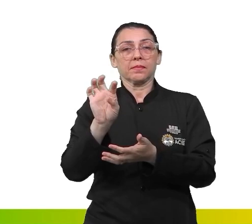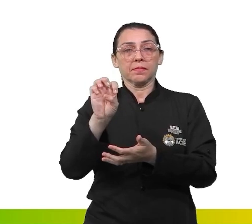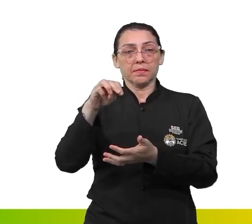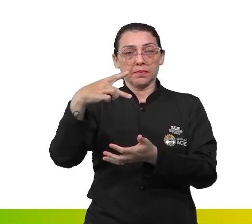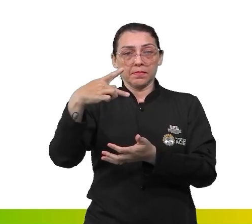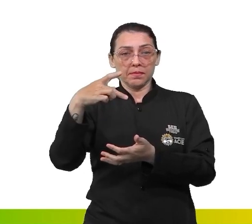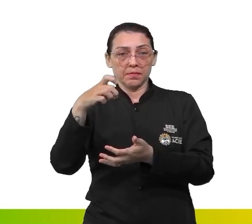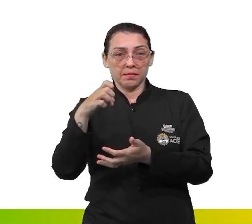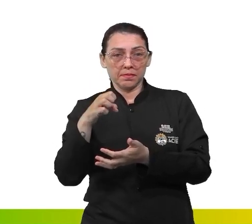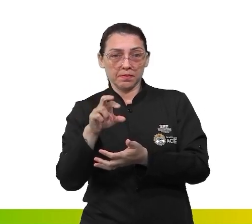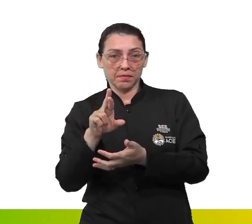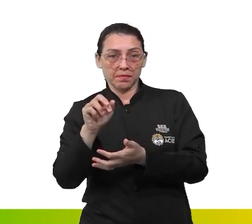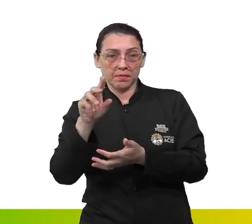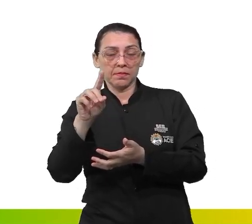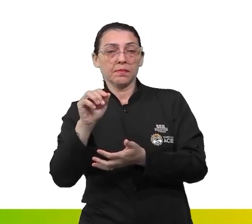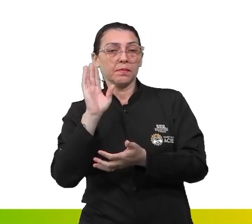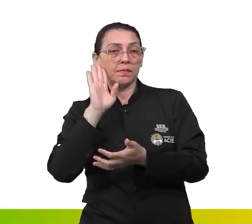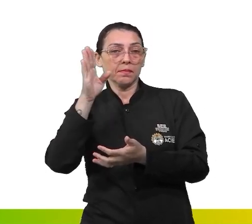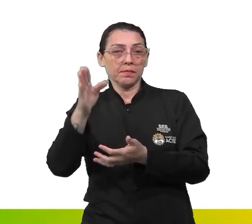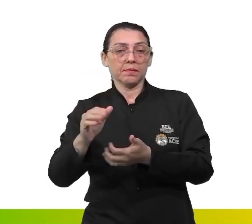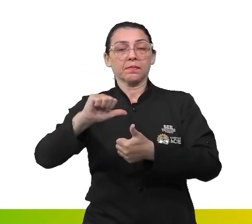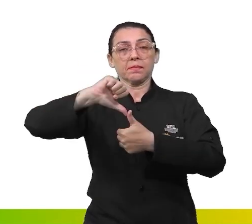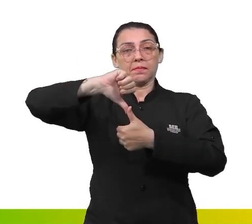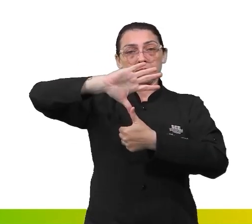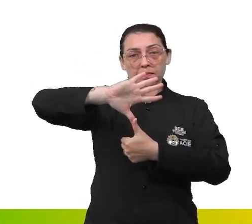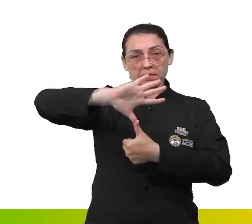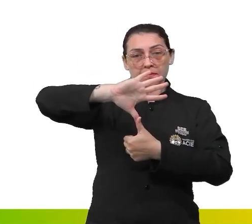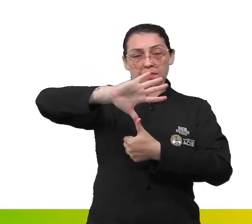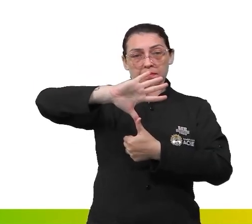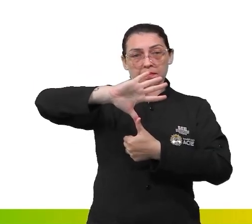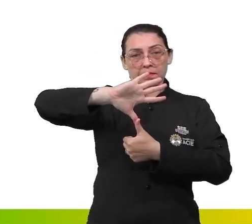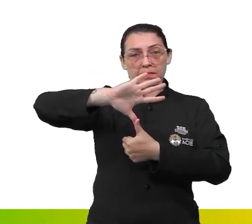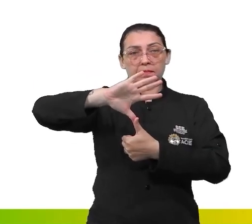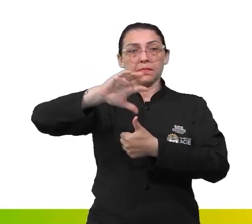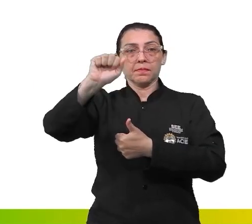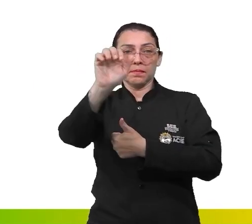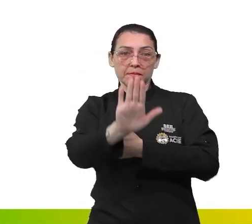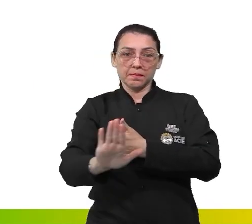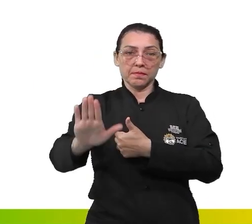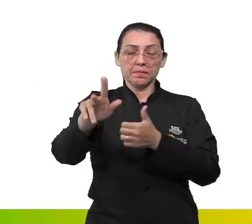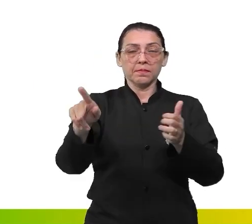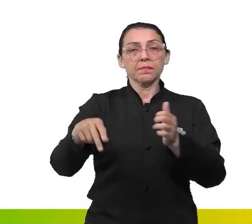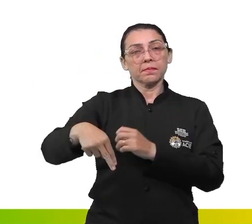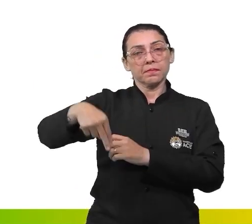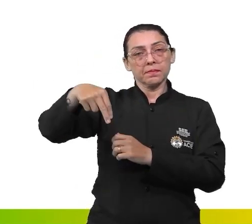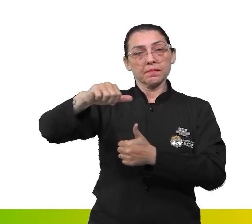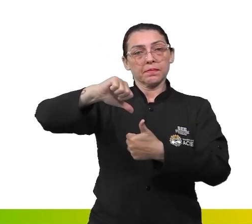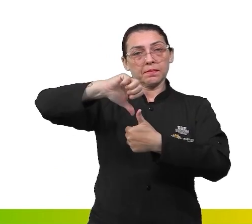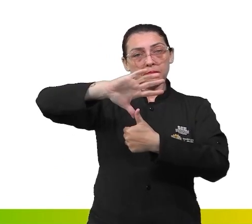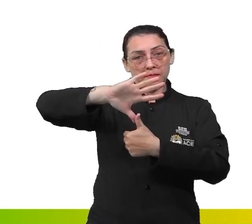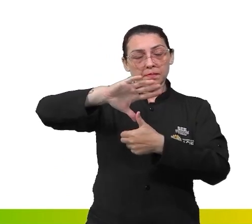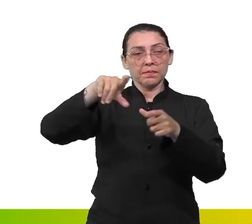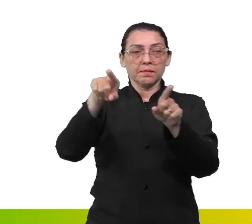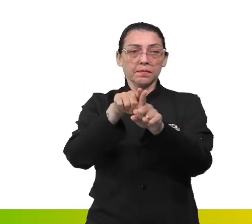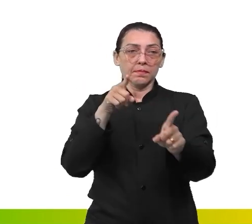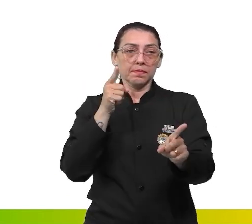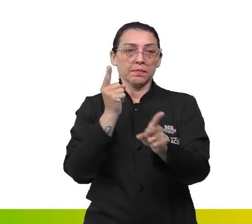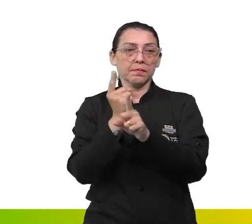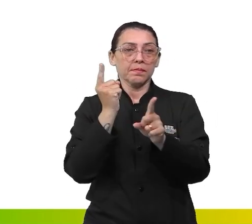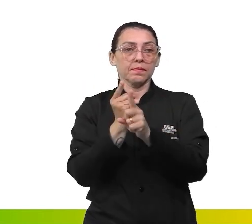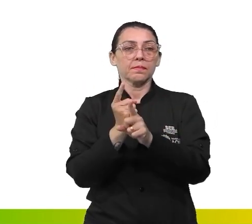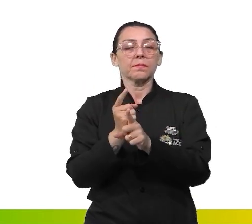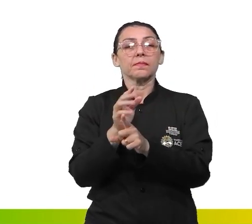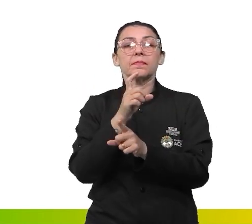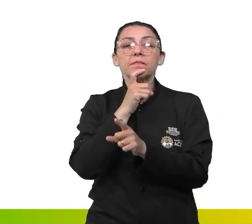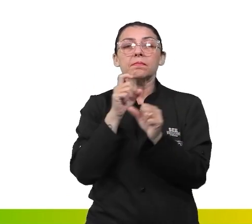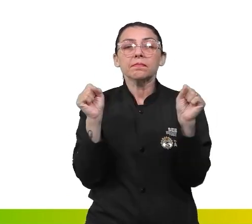tá? Principalmente na porção norte, que a gente chama de América do Norte. E a gente também vai encontrar